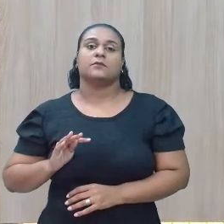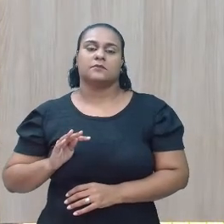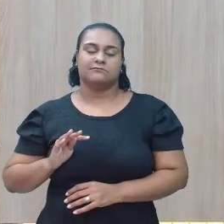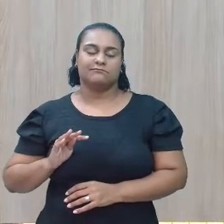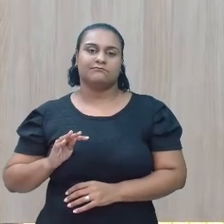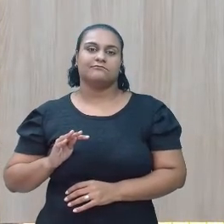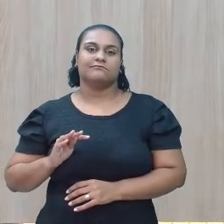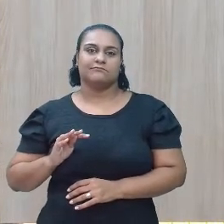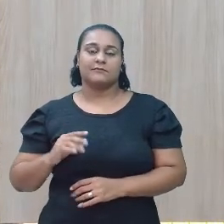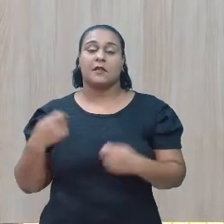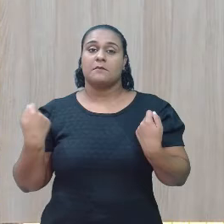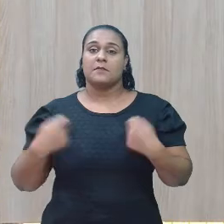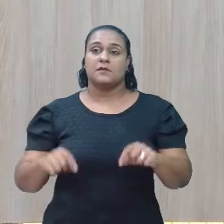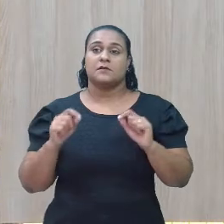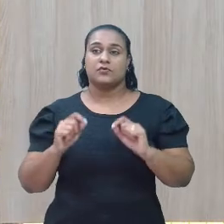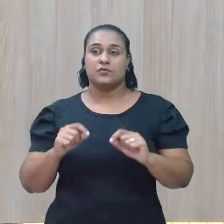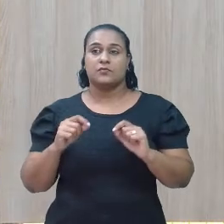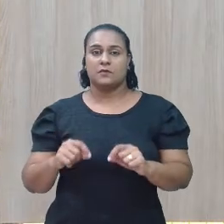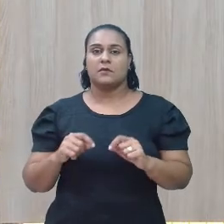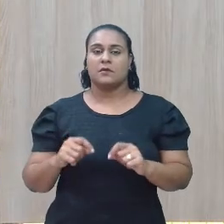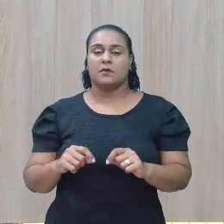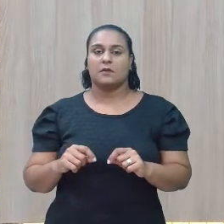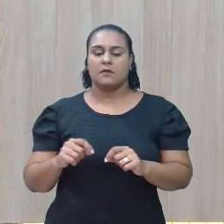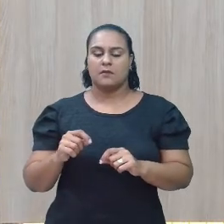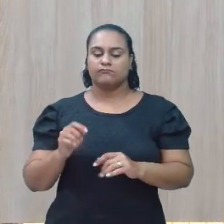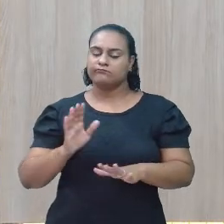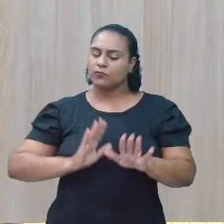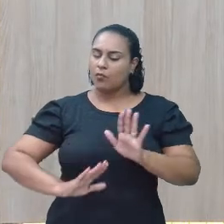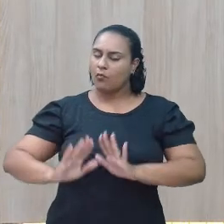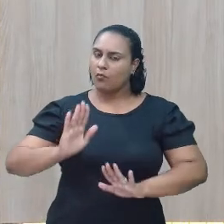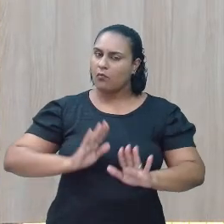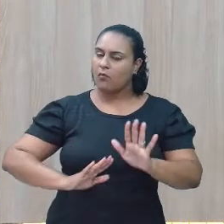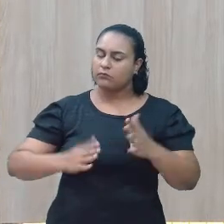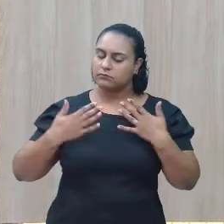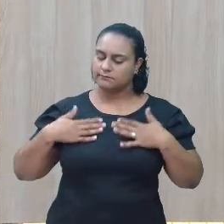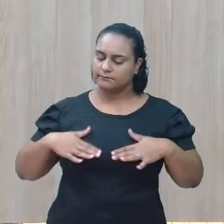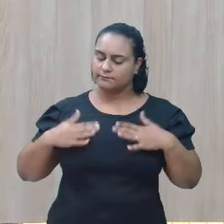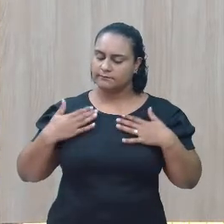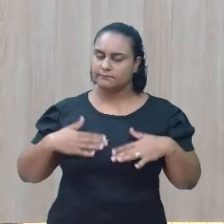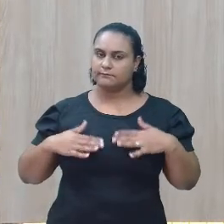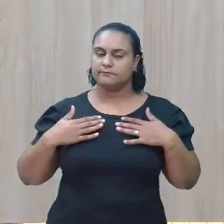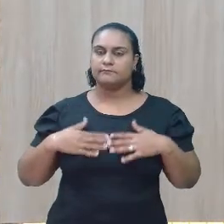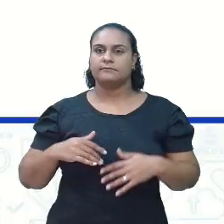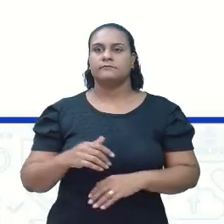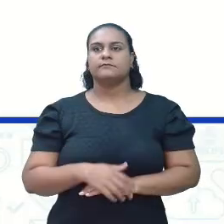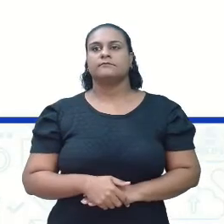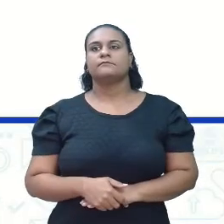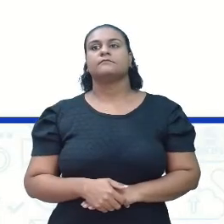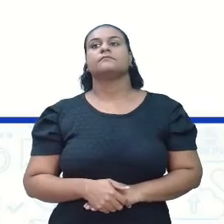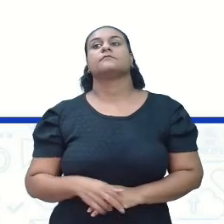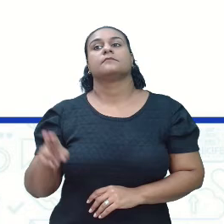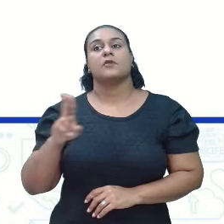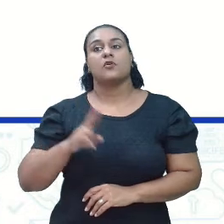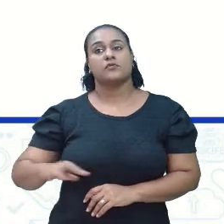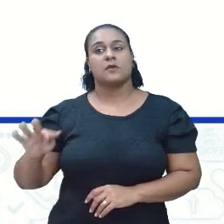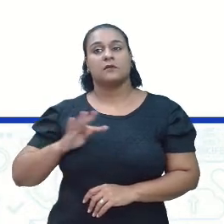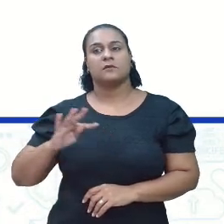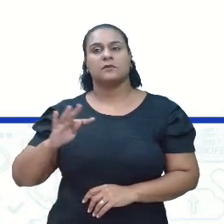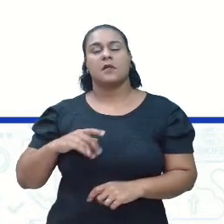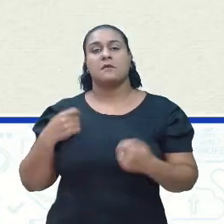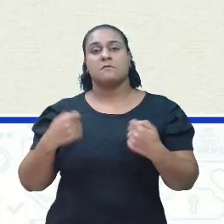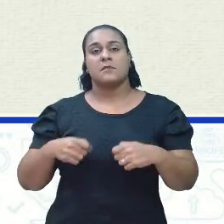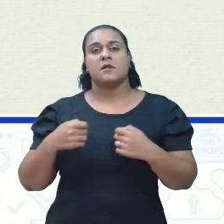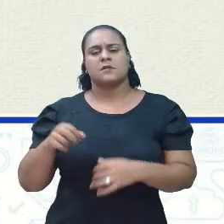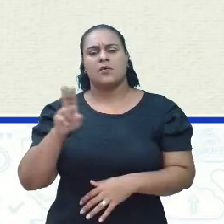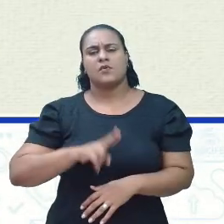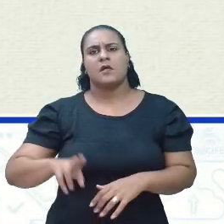procedimentos técnicos é preciso que você faça com bastante calma, tá bom? Então, voltando aqui, para usar a técnica é preciso saber manipular letras.